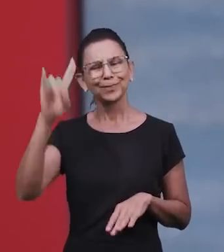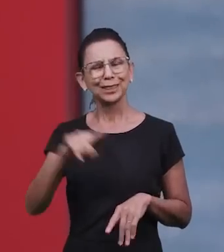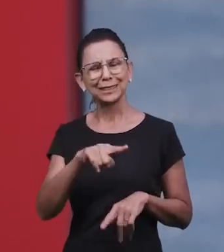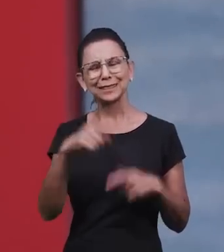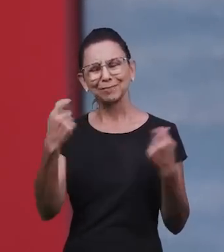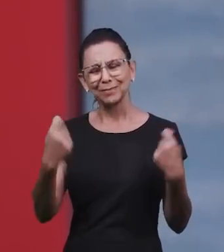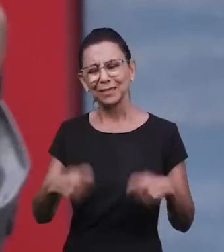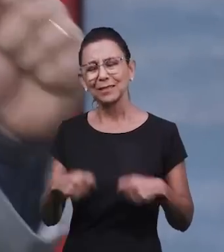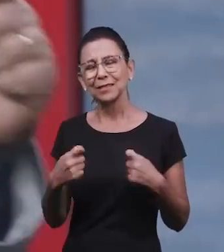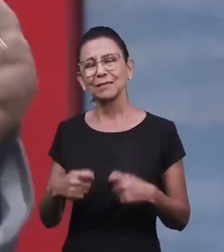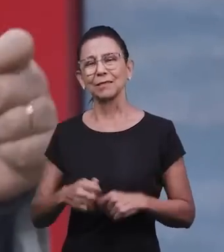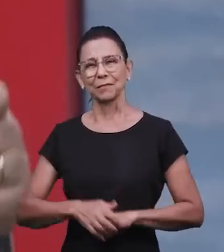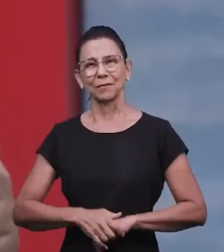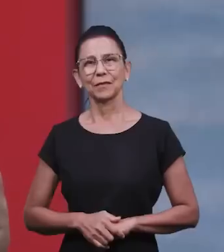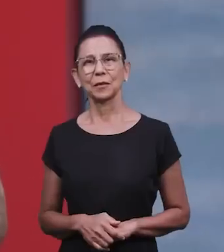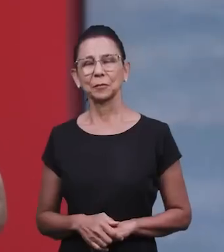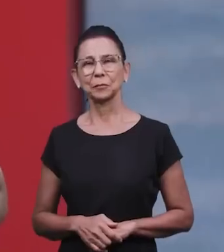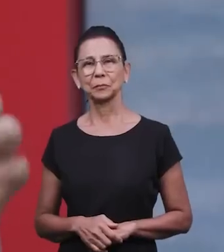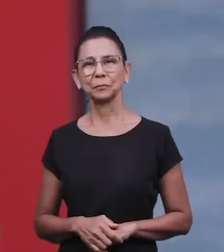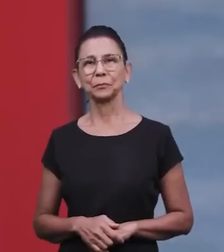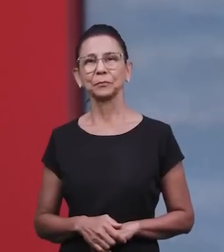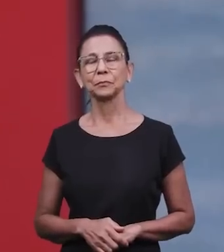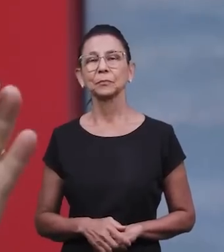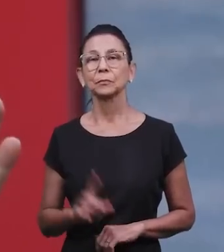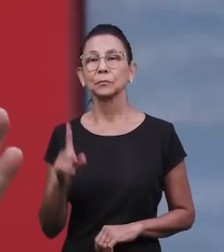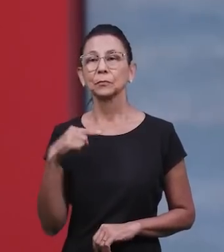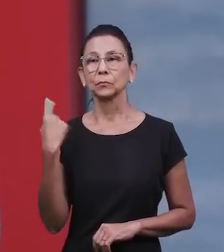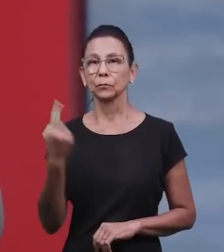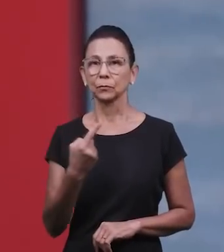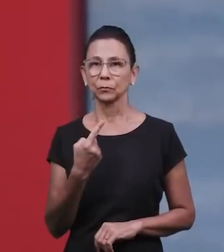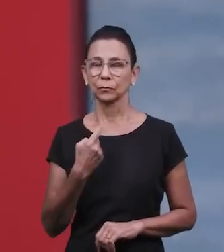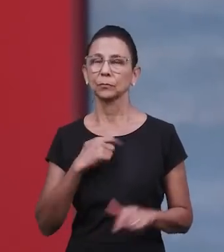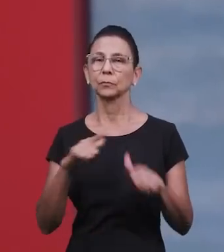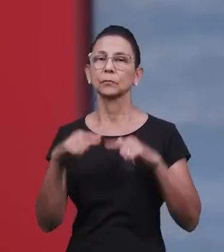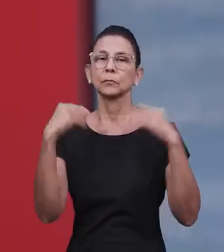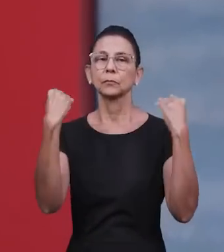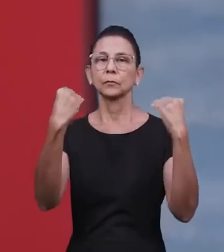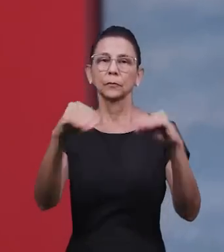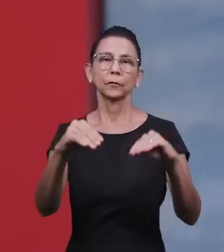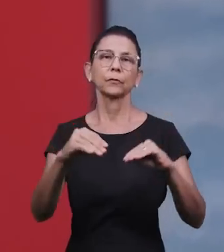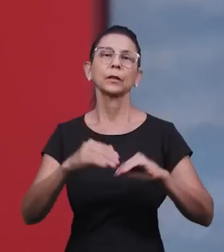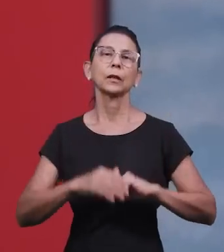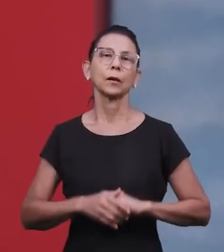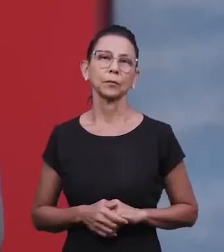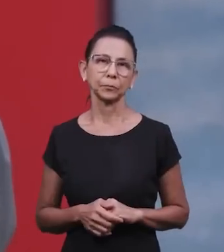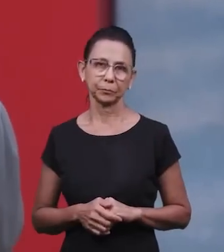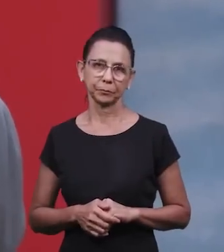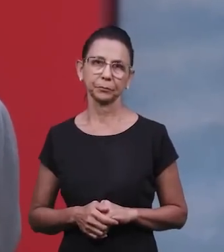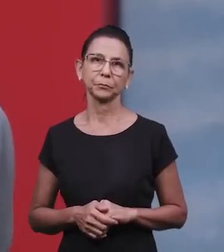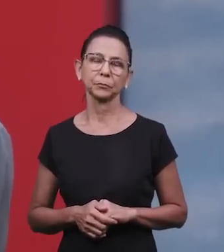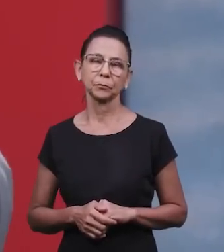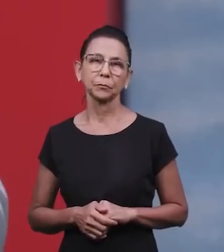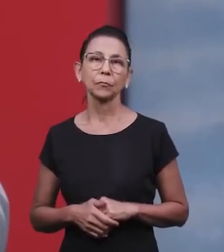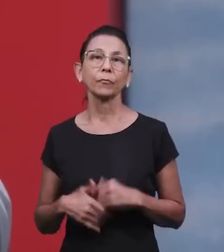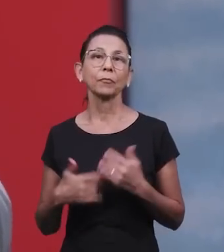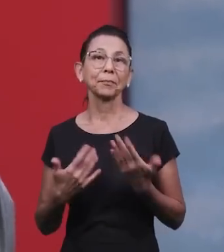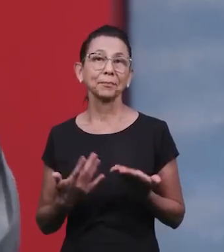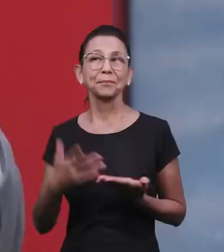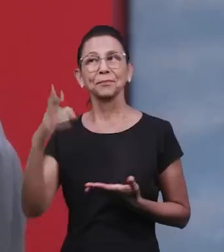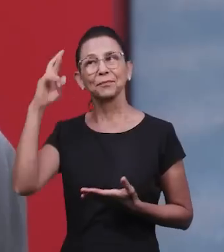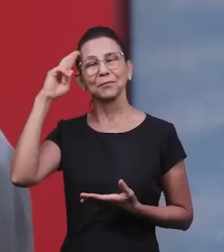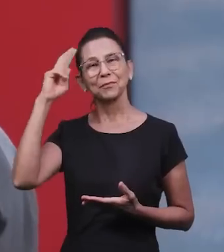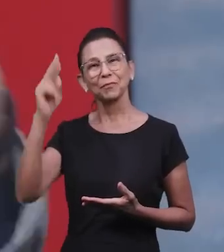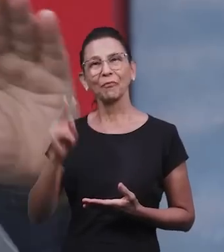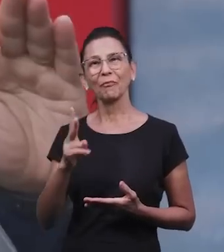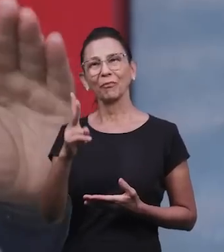com uma necessidade, ela estava precisando daquilo. Então o seu trabalho, o nosso trabalho é enviar. O nosso trabalho é plantar a semente.